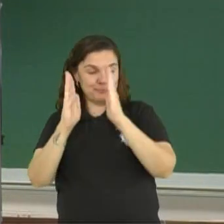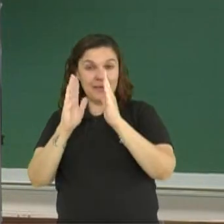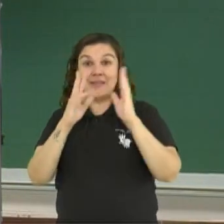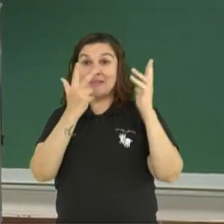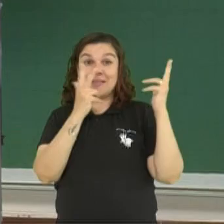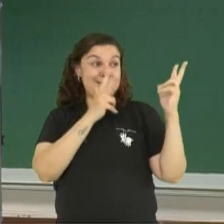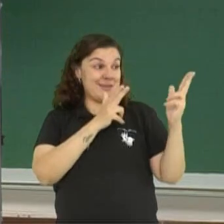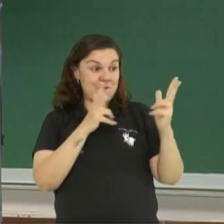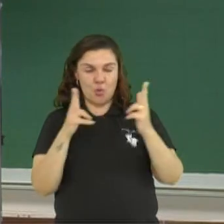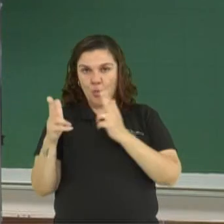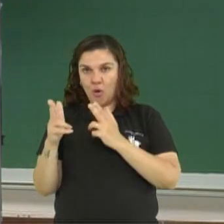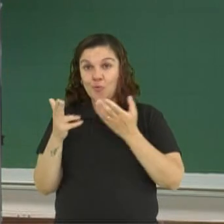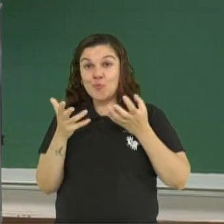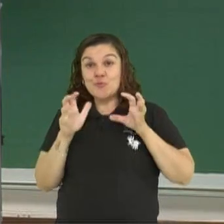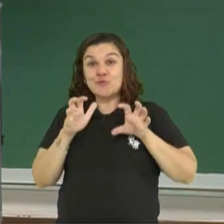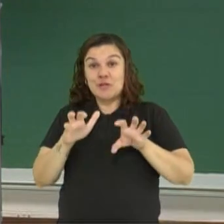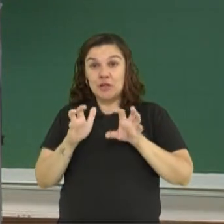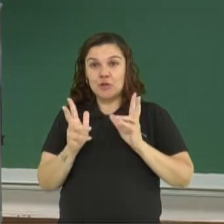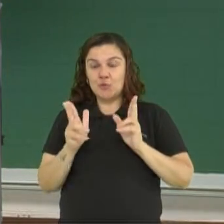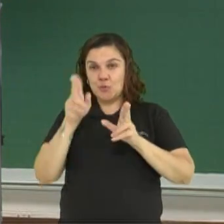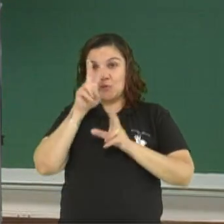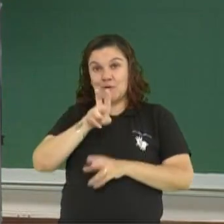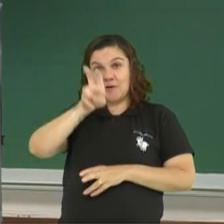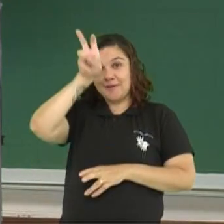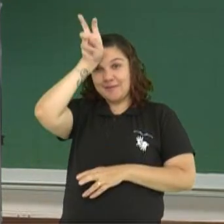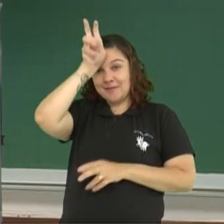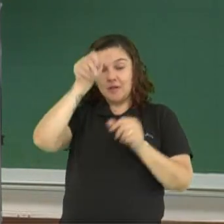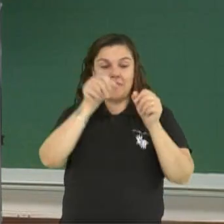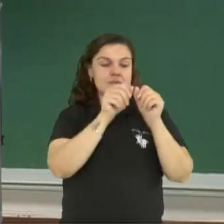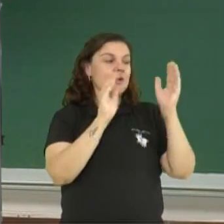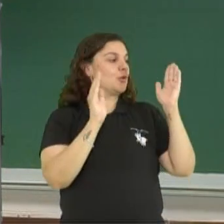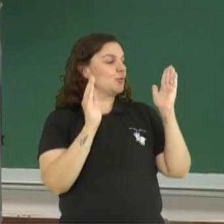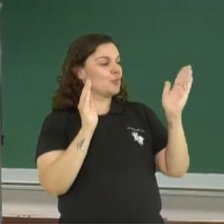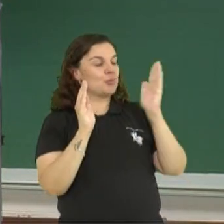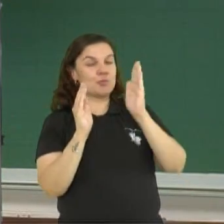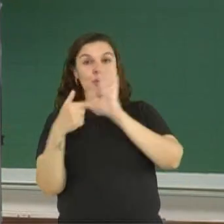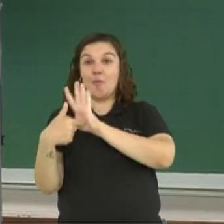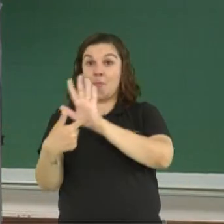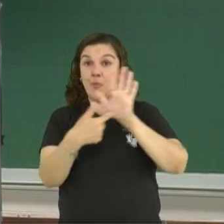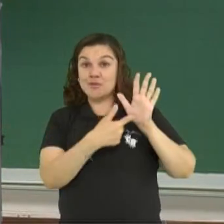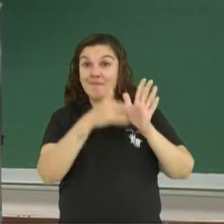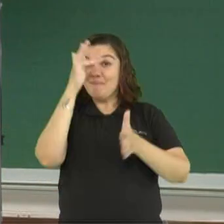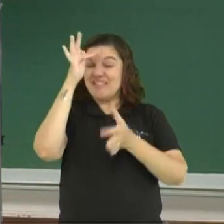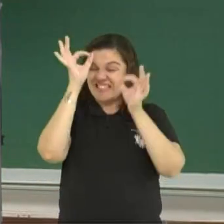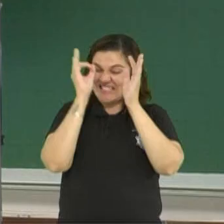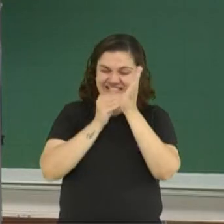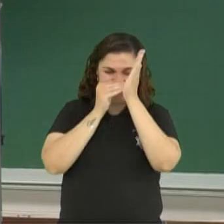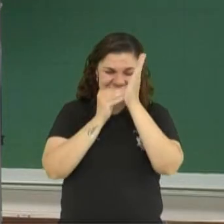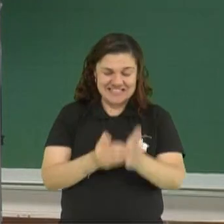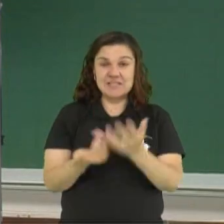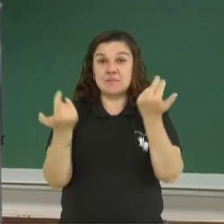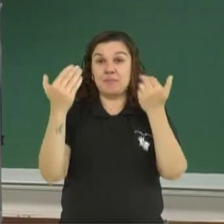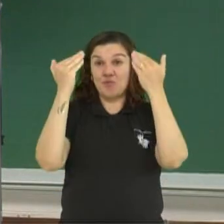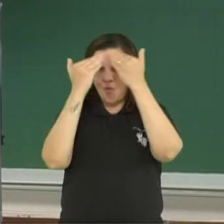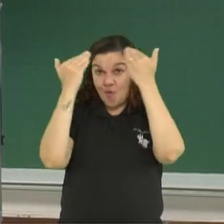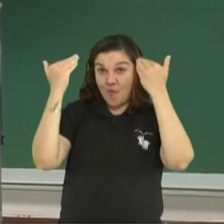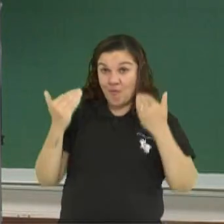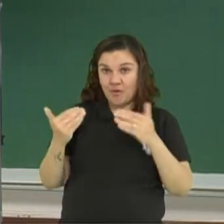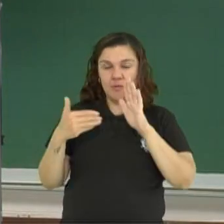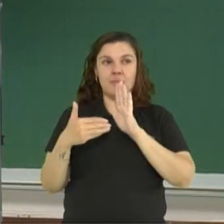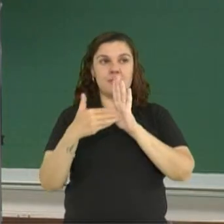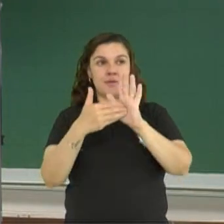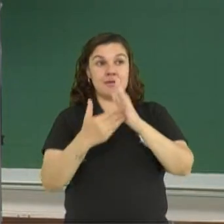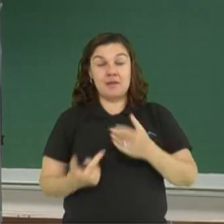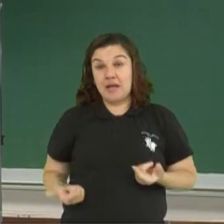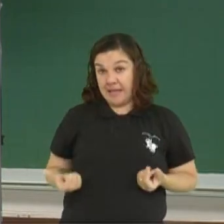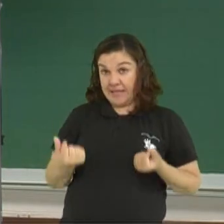todos iguais, um estilo único egípcio, e fosse fazendo para que existisse uma representação fiel daquilo que o faraó gostaria. Então era contratado.